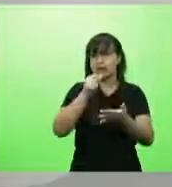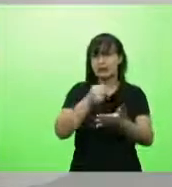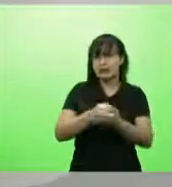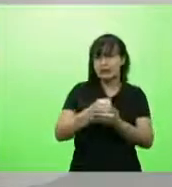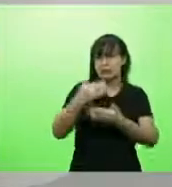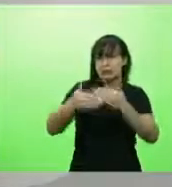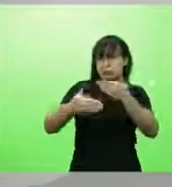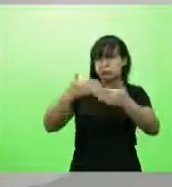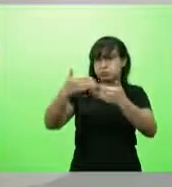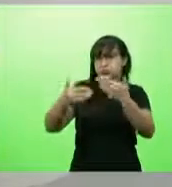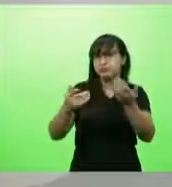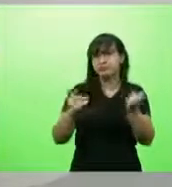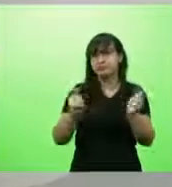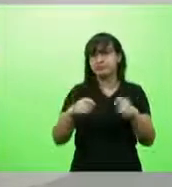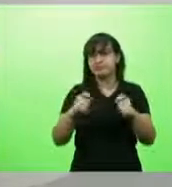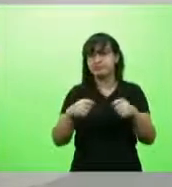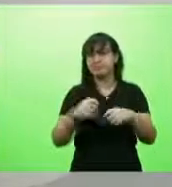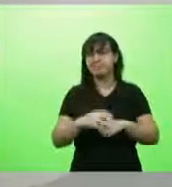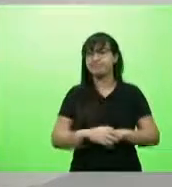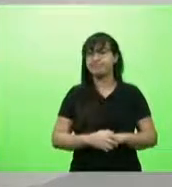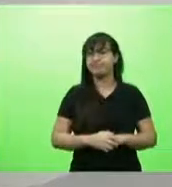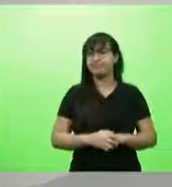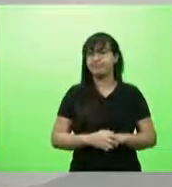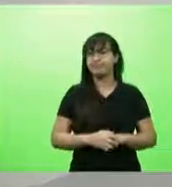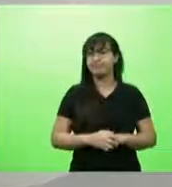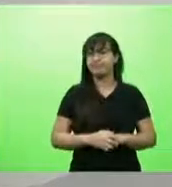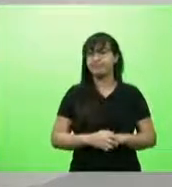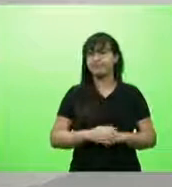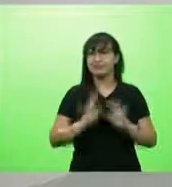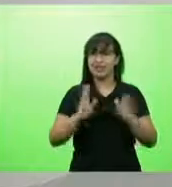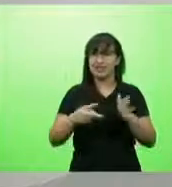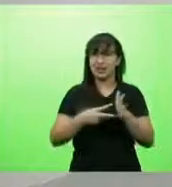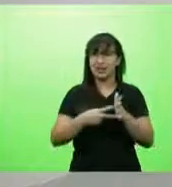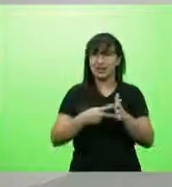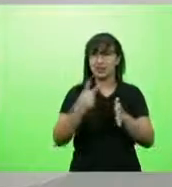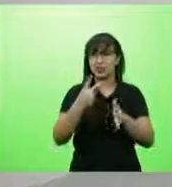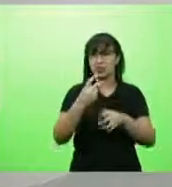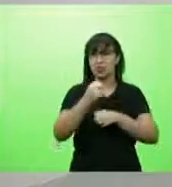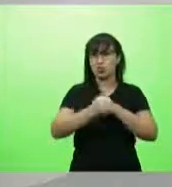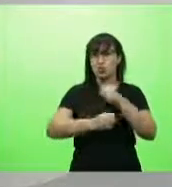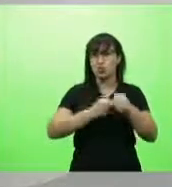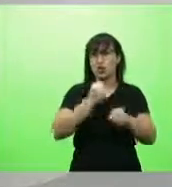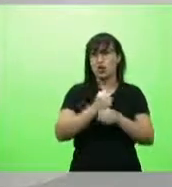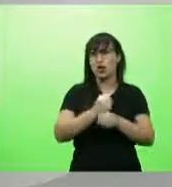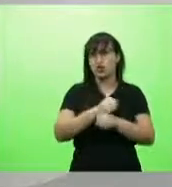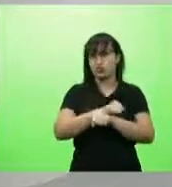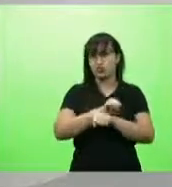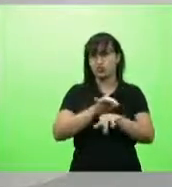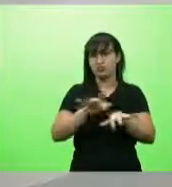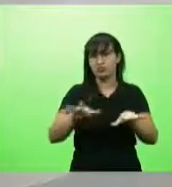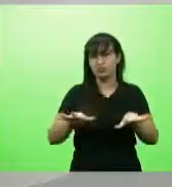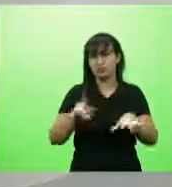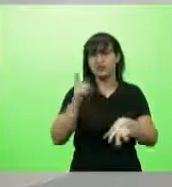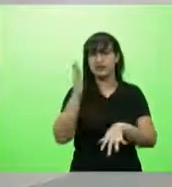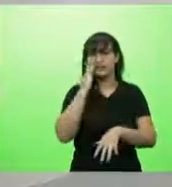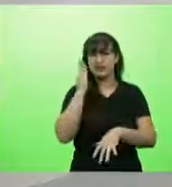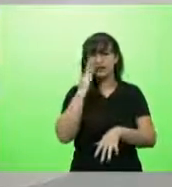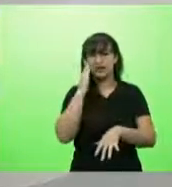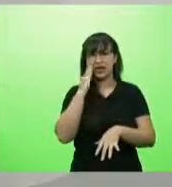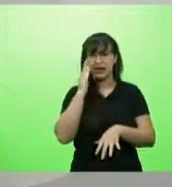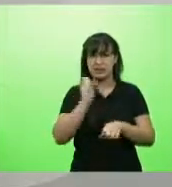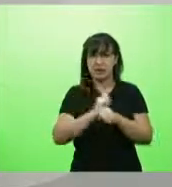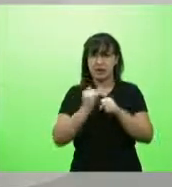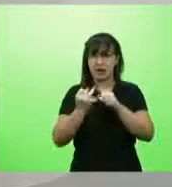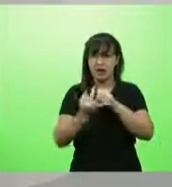diante. Nós estamos no segundo ano pandêmico, com uma variante que todos sabem, muito mais impactante